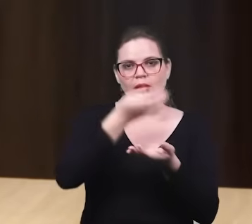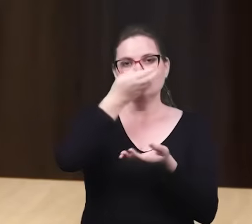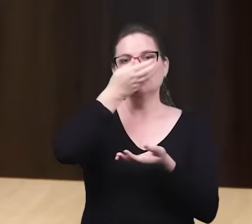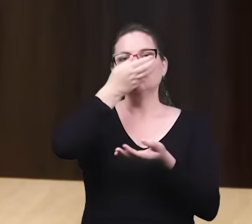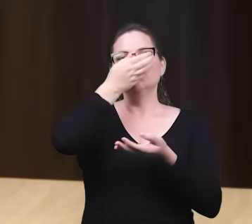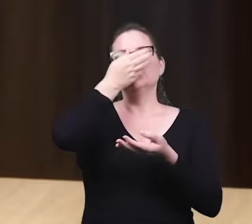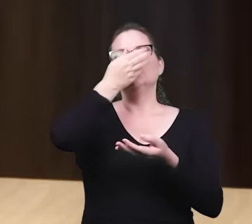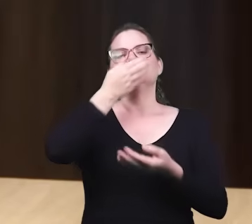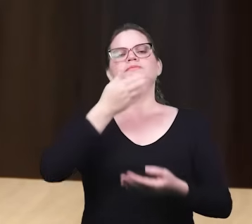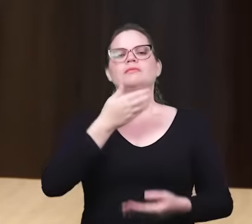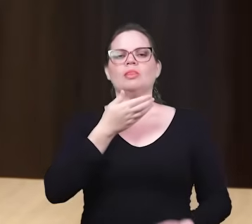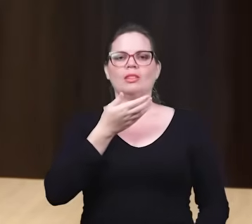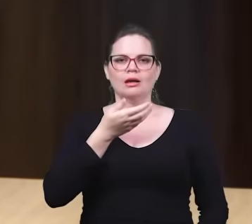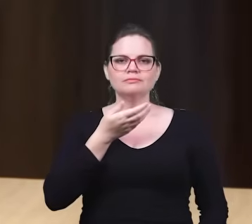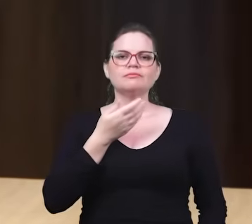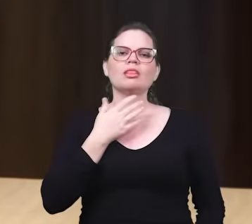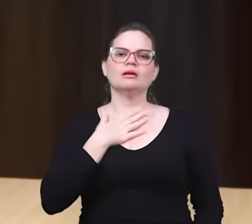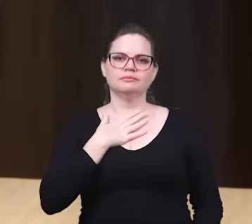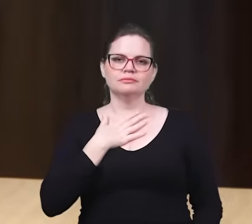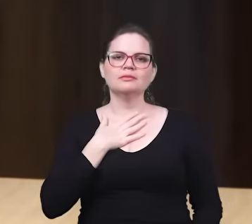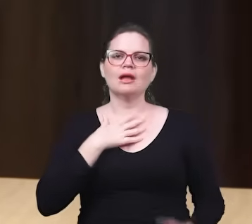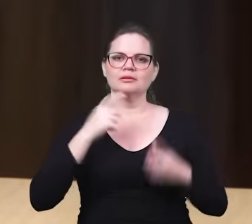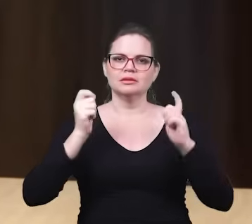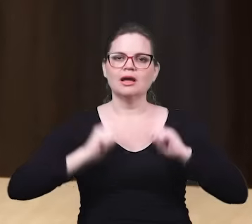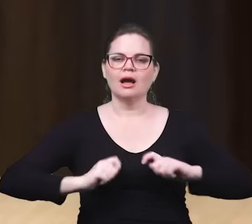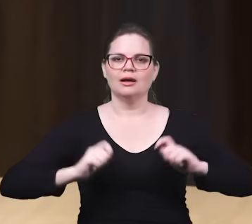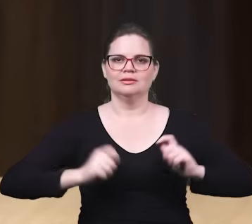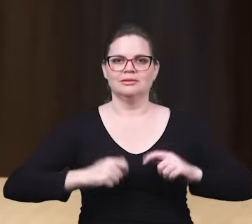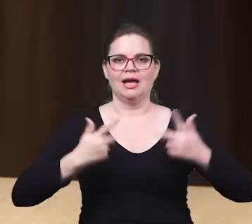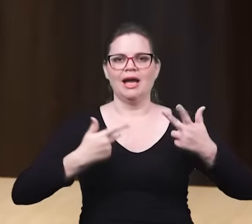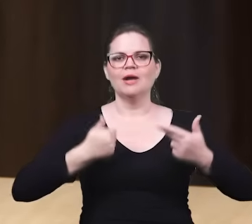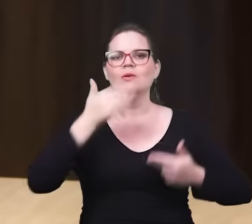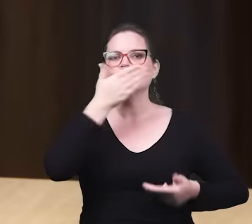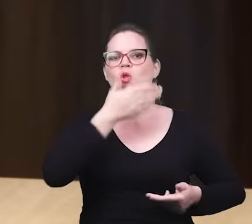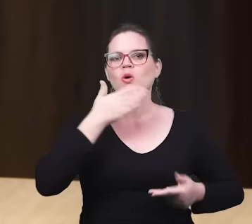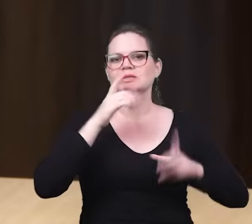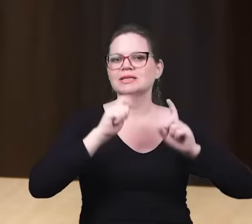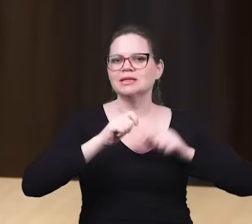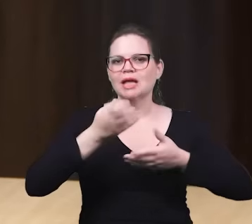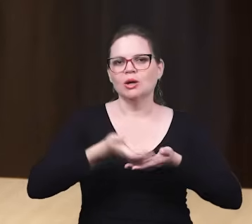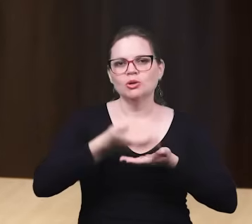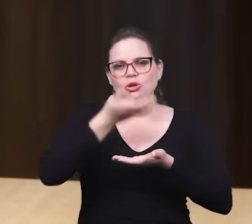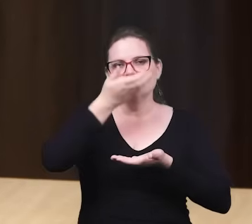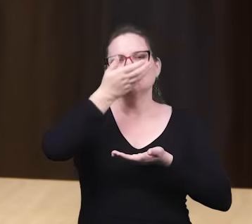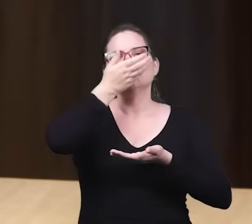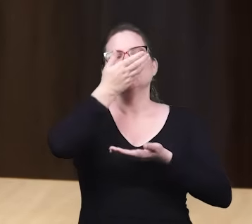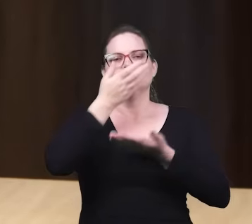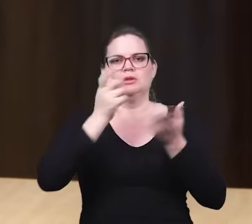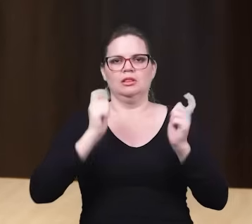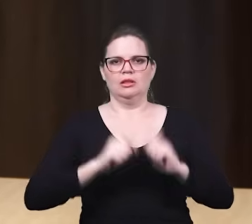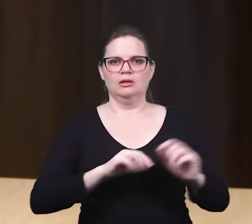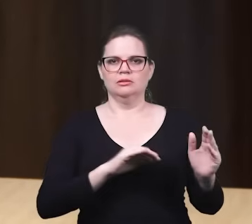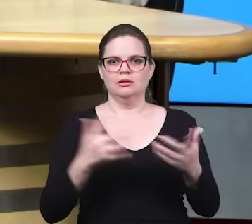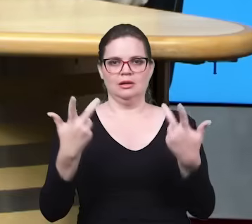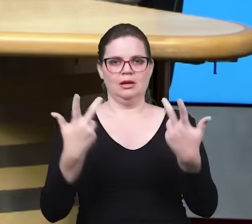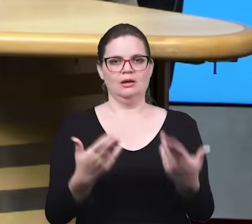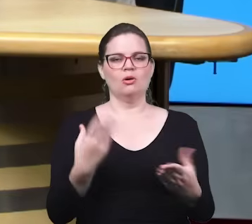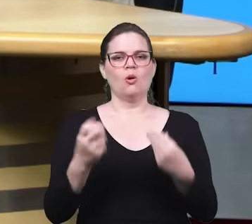podemos abordar aqui a ação do Espírito Santo na vida do homem, daquele que aceita Jesus como seu Salvador?